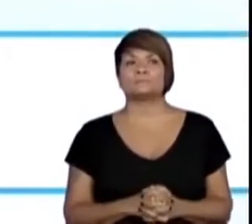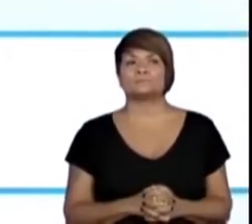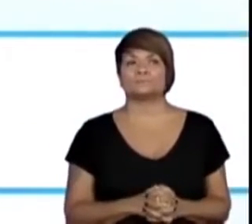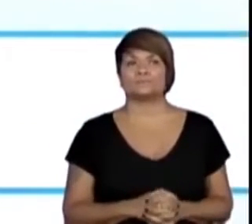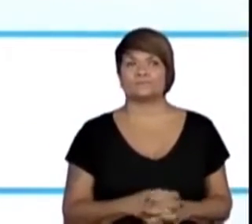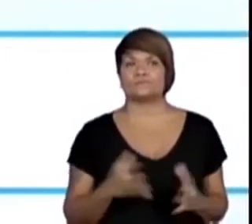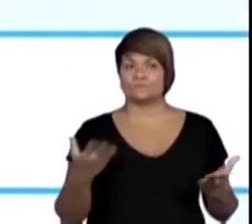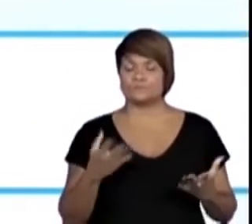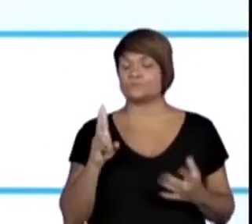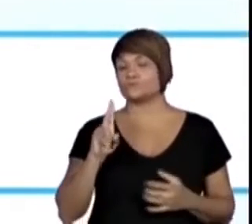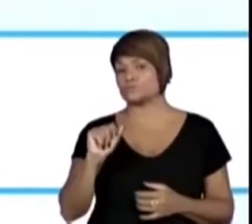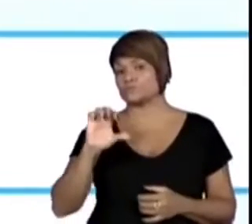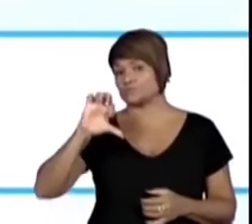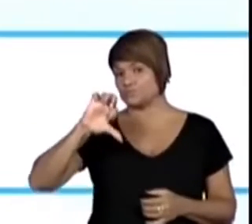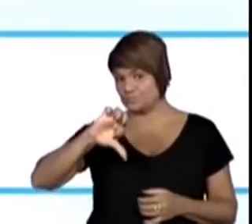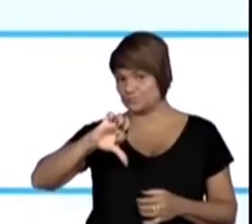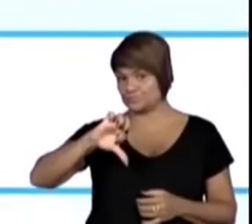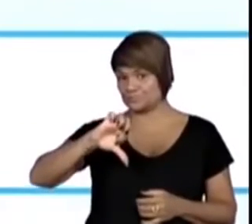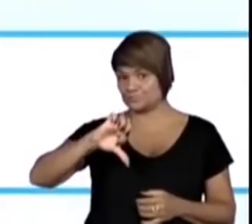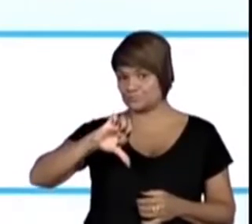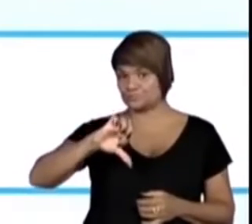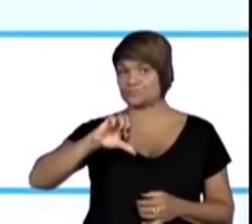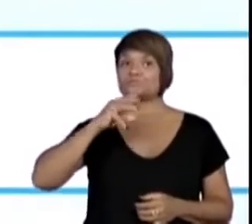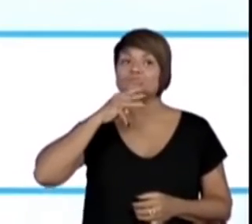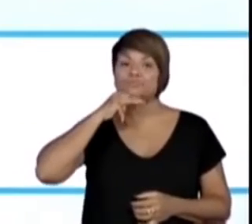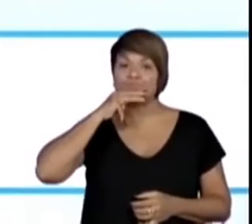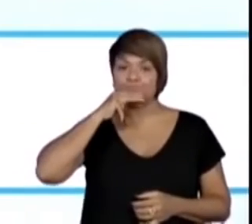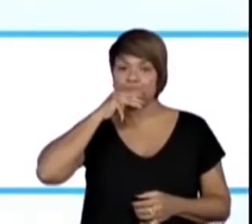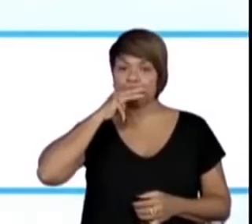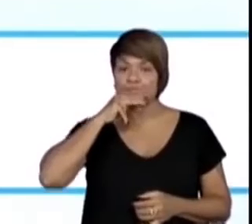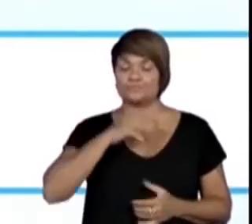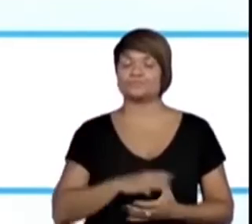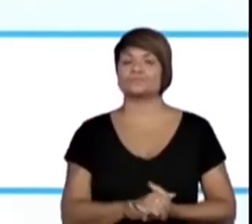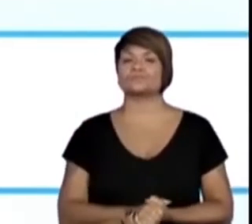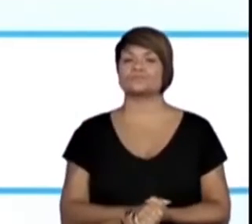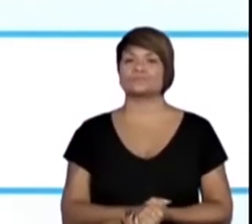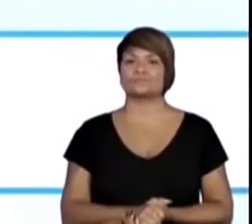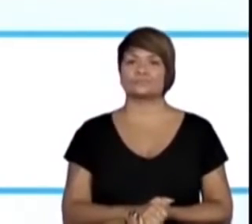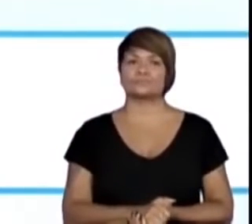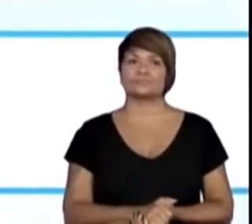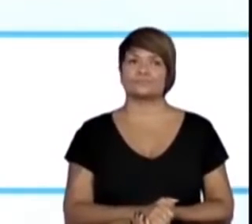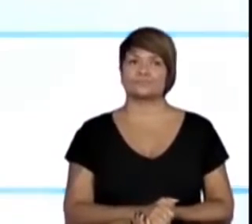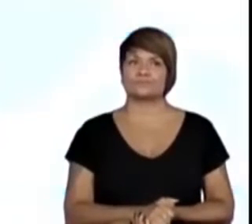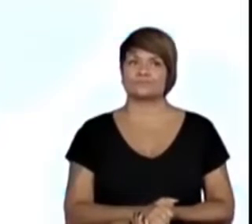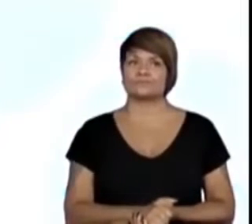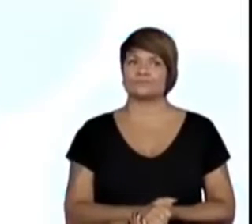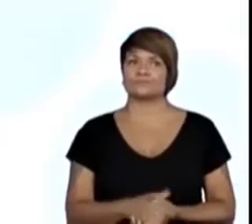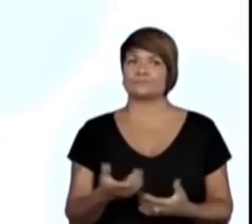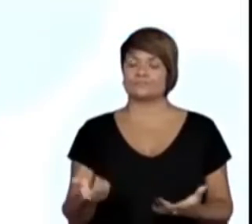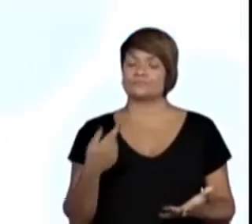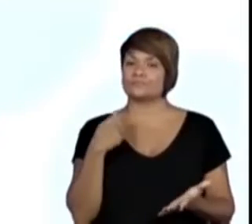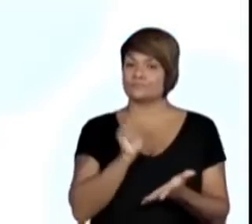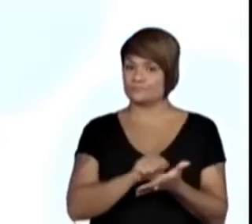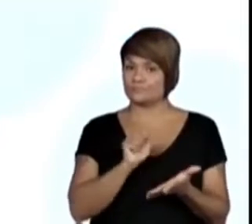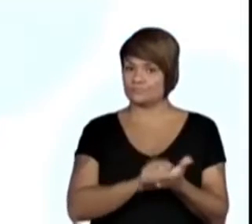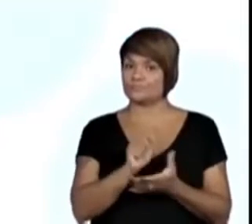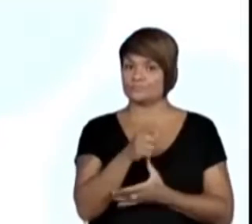lado. Hoje é dia 9 de março. Então, vou escrever aqui no meu